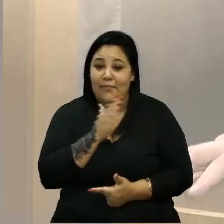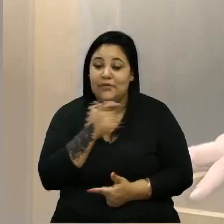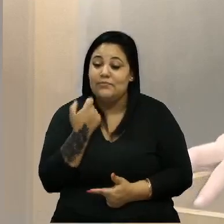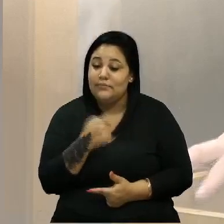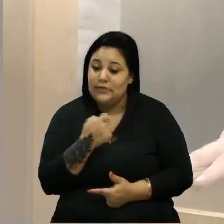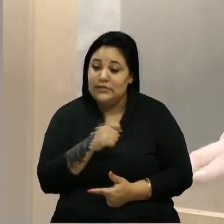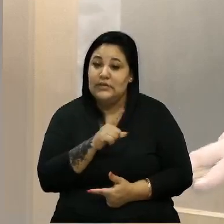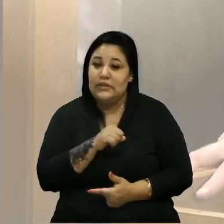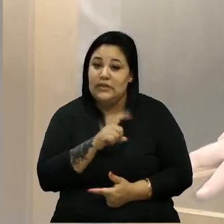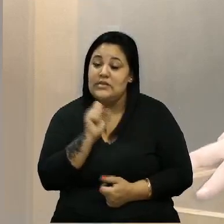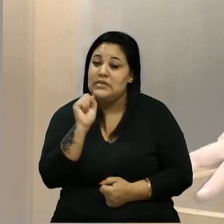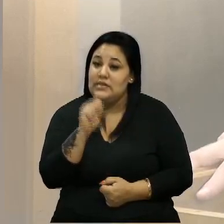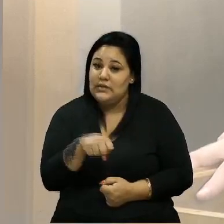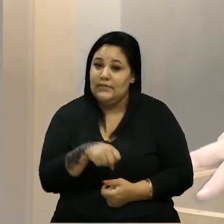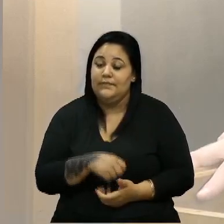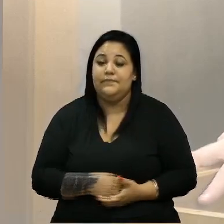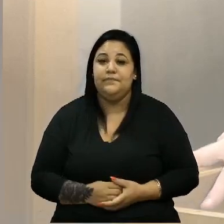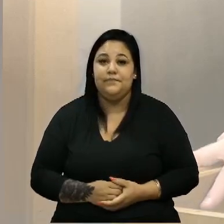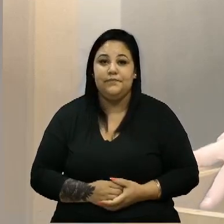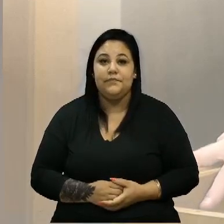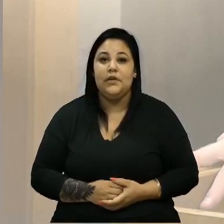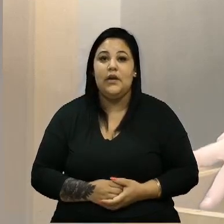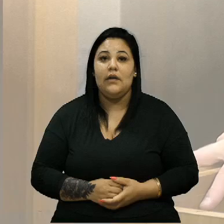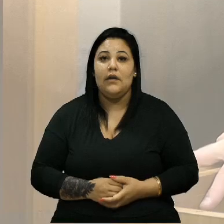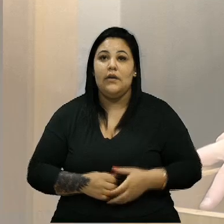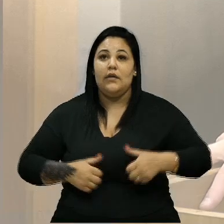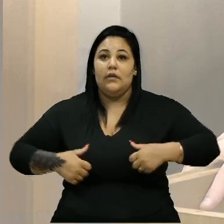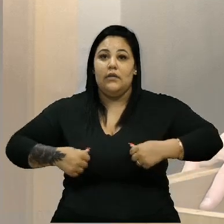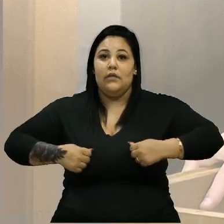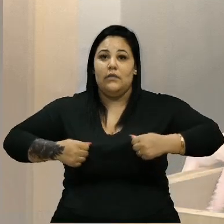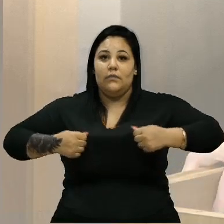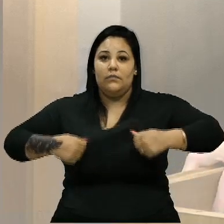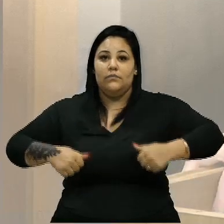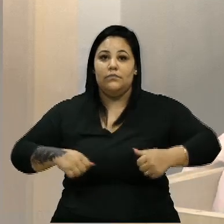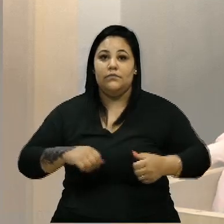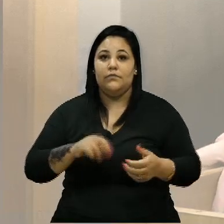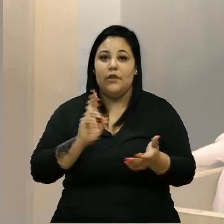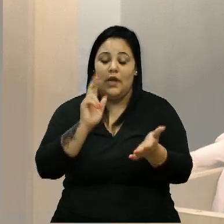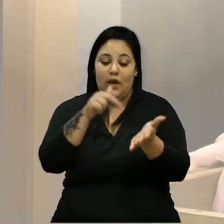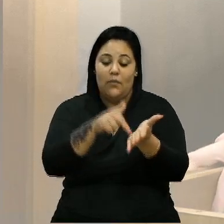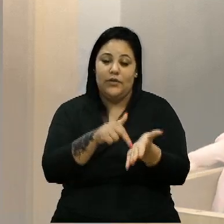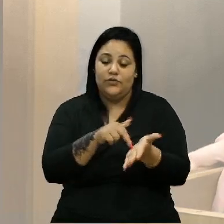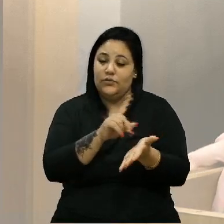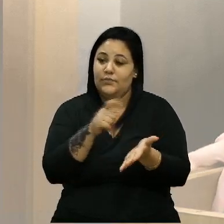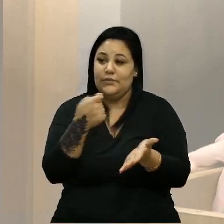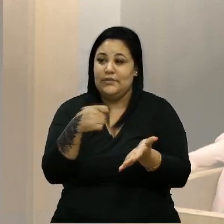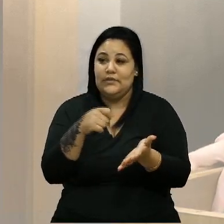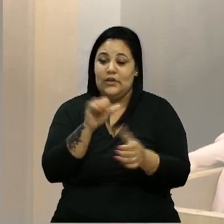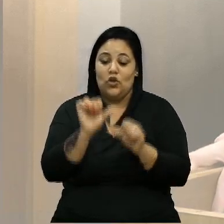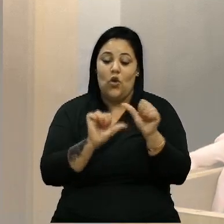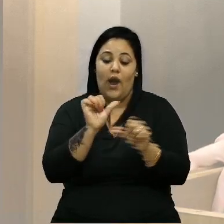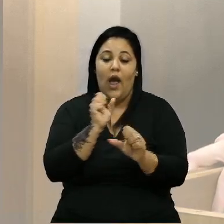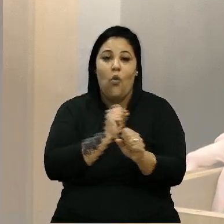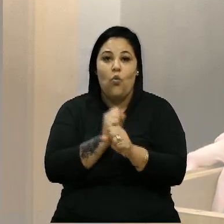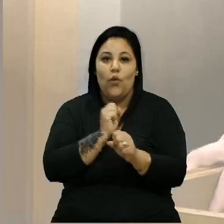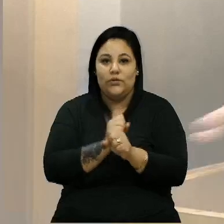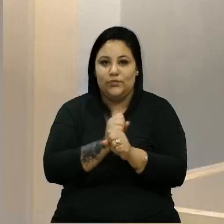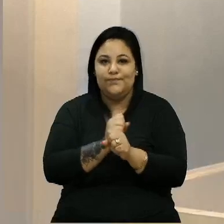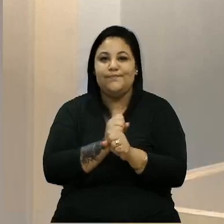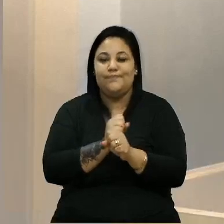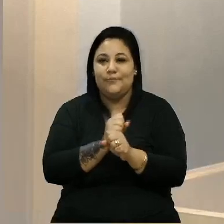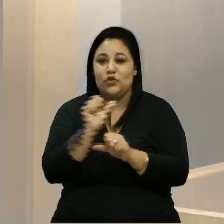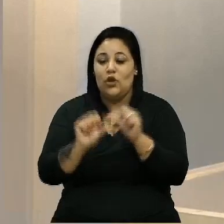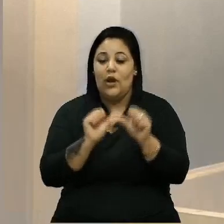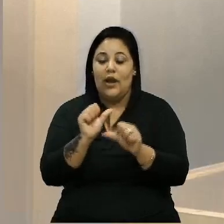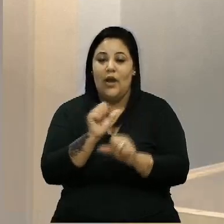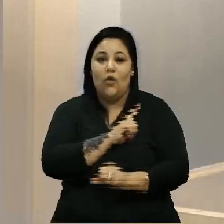tomadas, que realmente não se espere a troca, a virada do ano, a troca de governo,